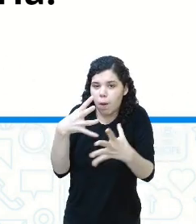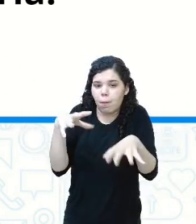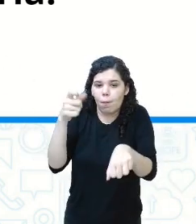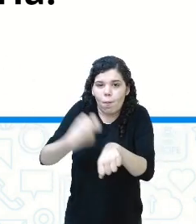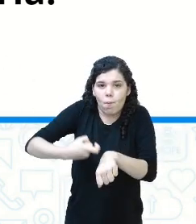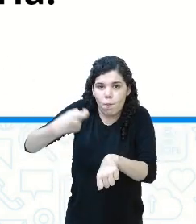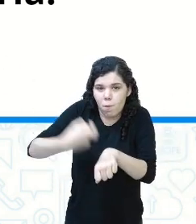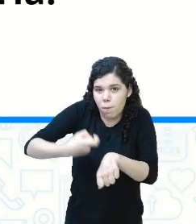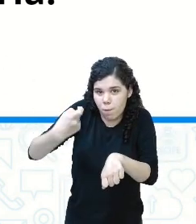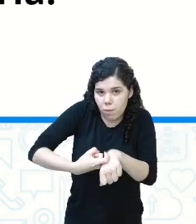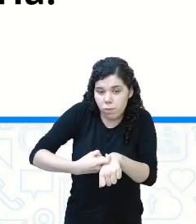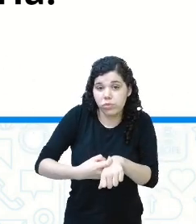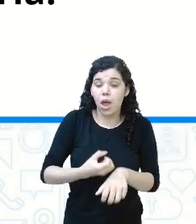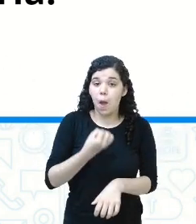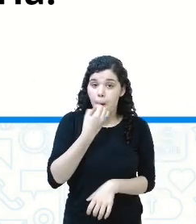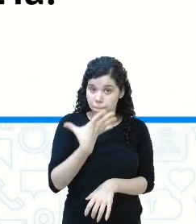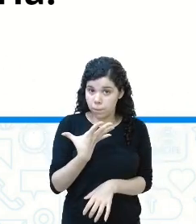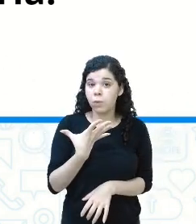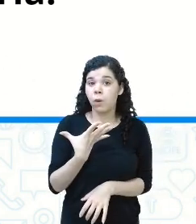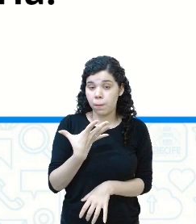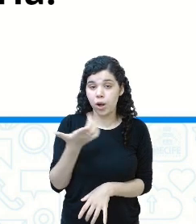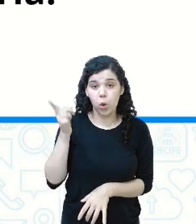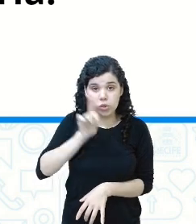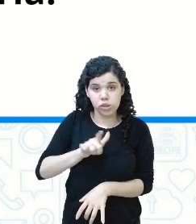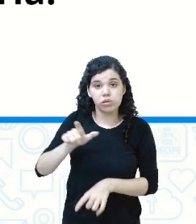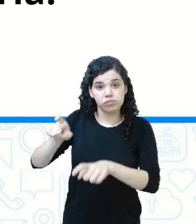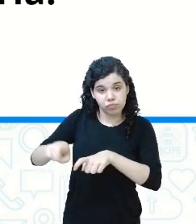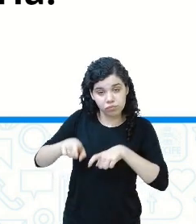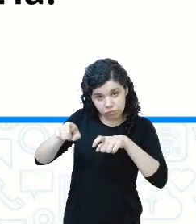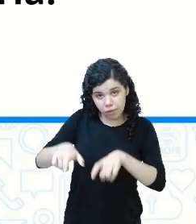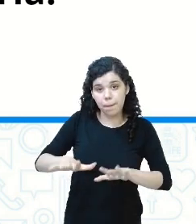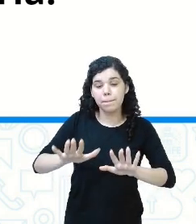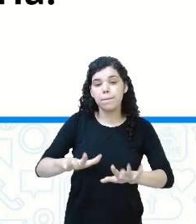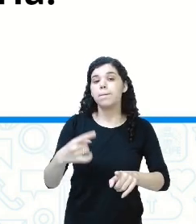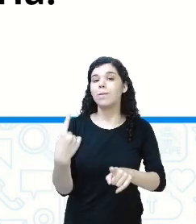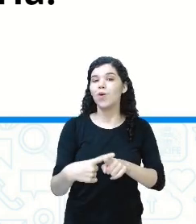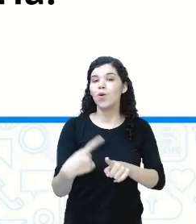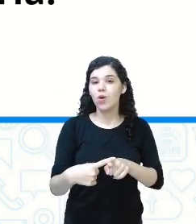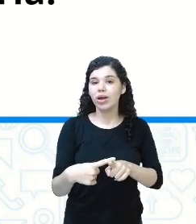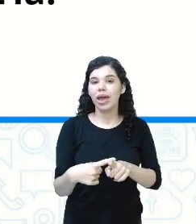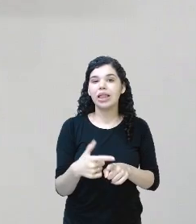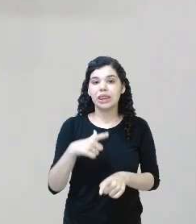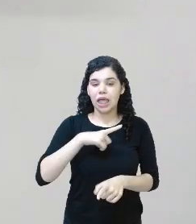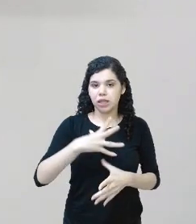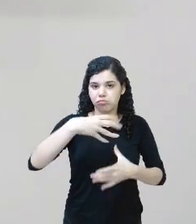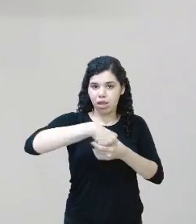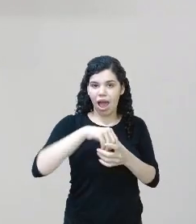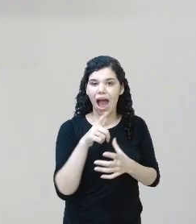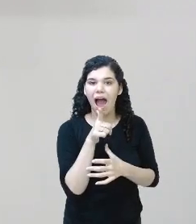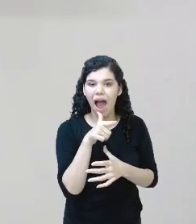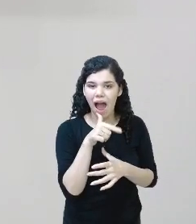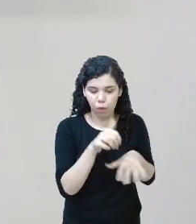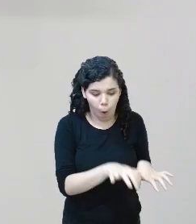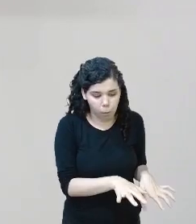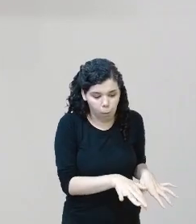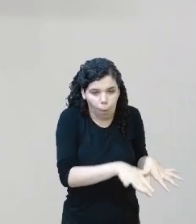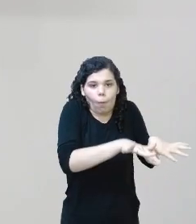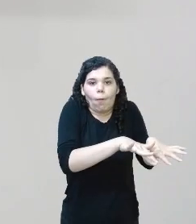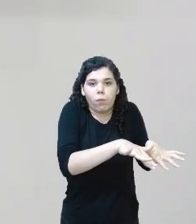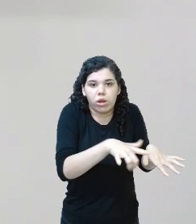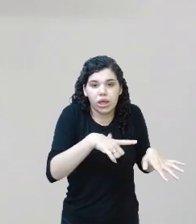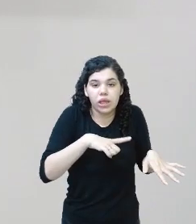a prática agrária. Ele é recomendado para a prática agrária porque ele retém mais água e retém